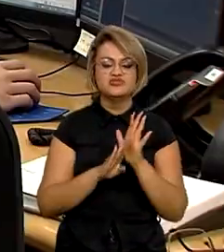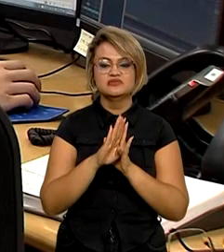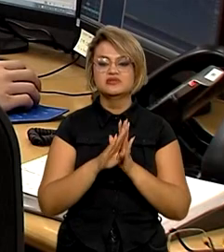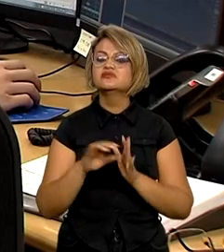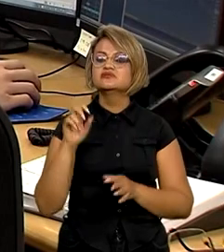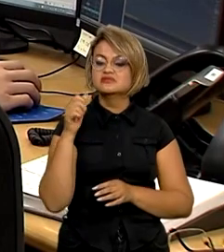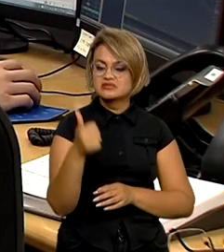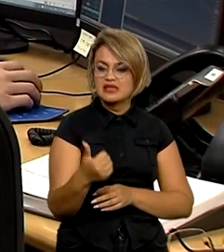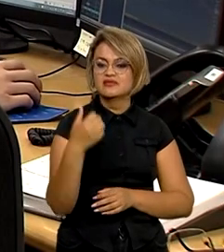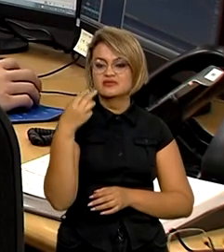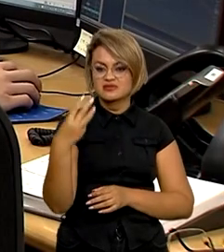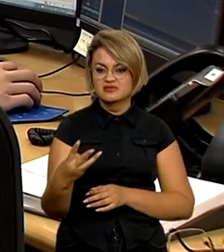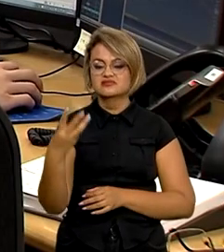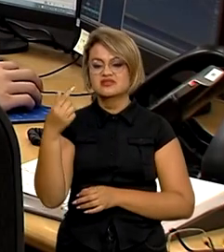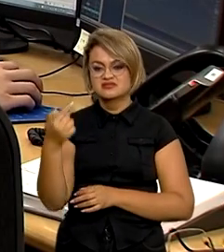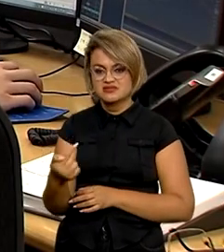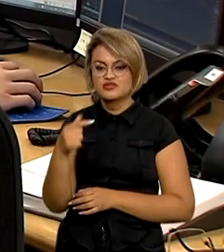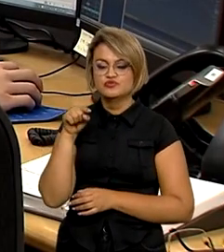de